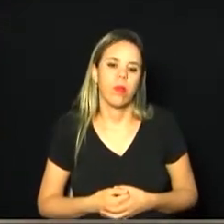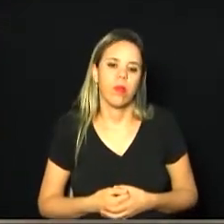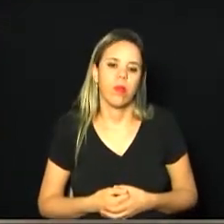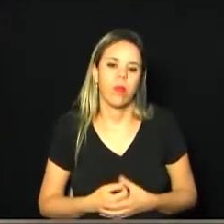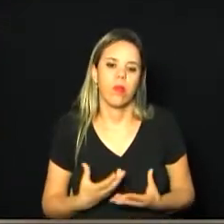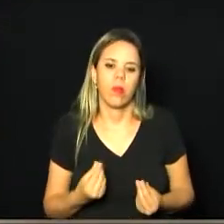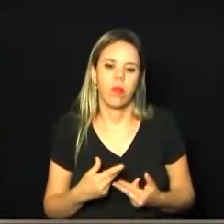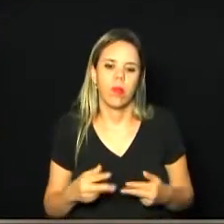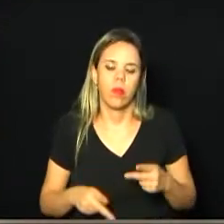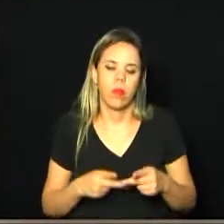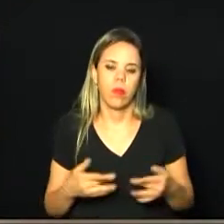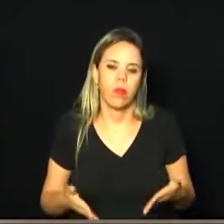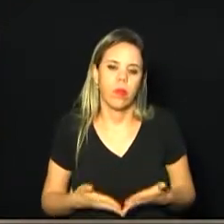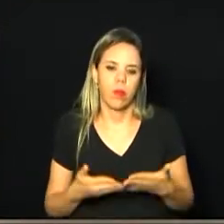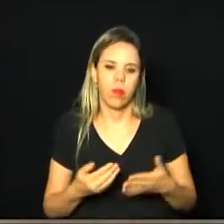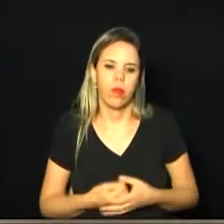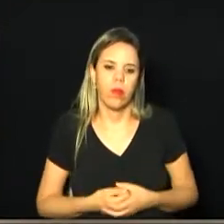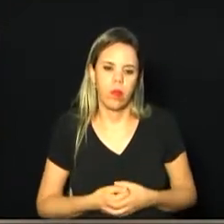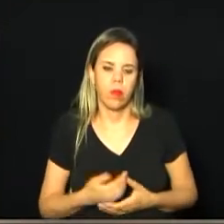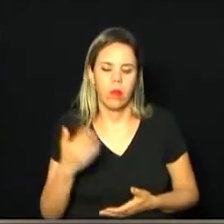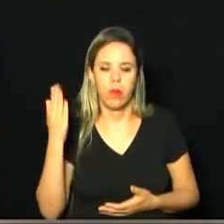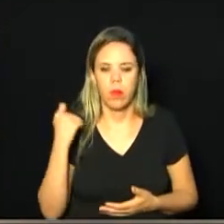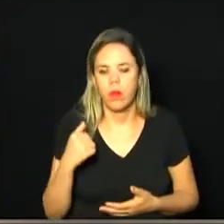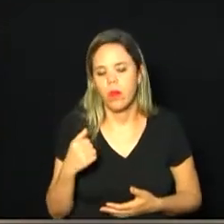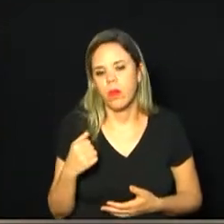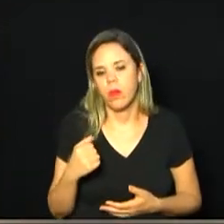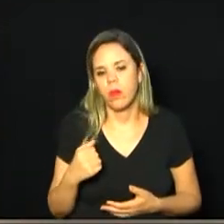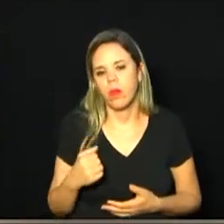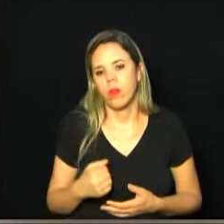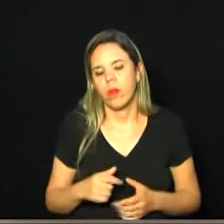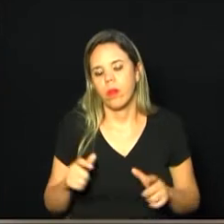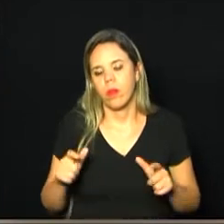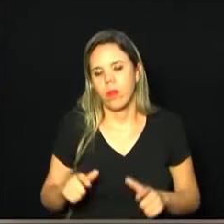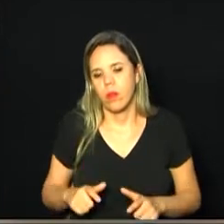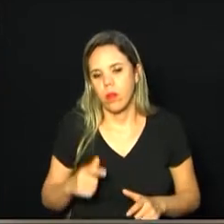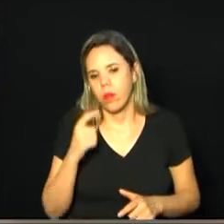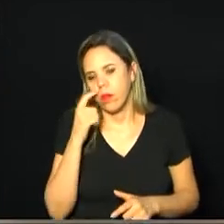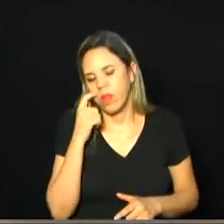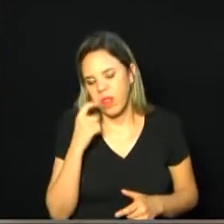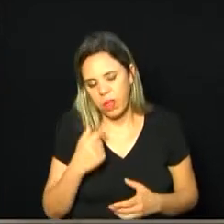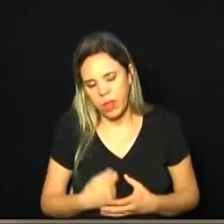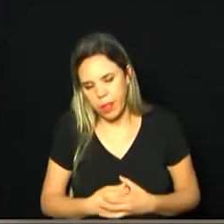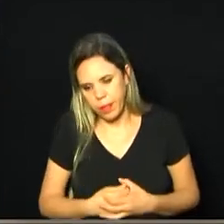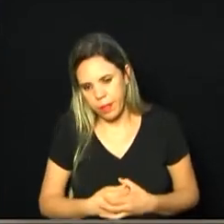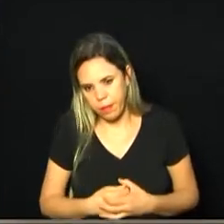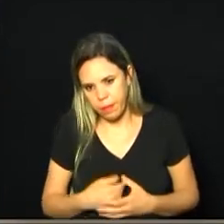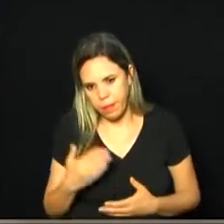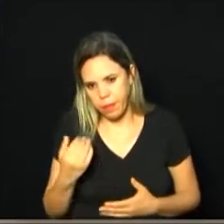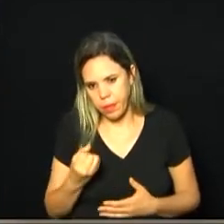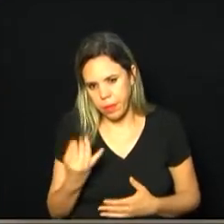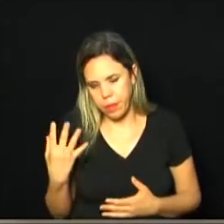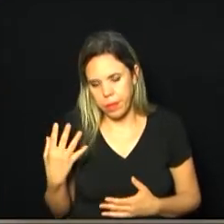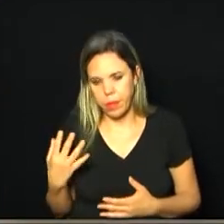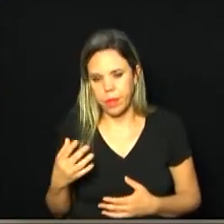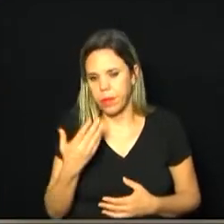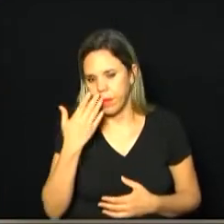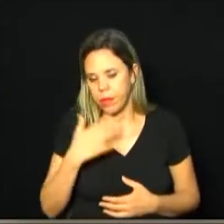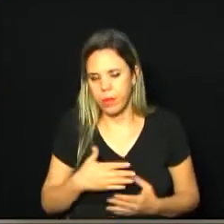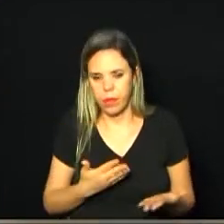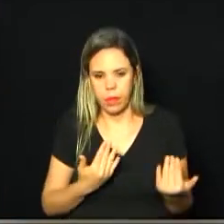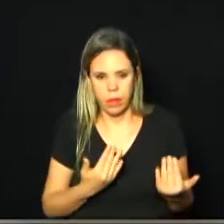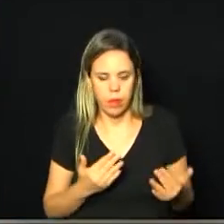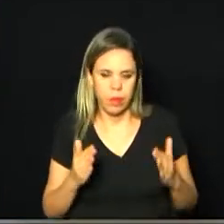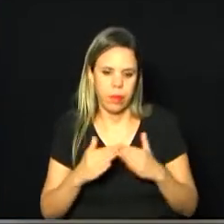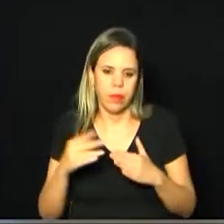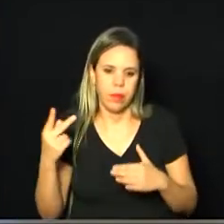bolsão de pobreza uma região que a gente sabe por ser um bolsão de pobreza se você da Periferia a gente sabe o quanto as crianças os jovens